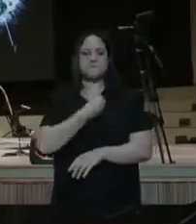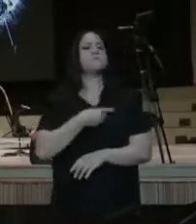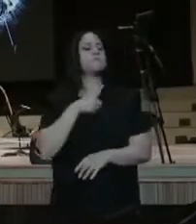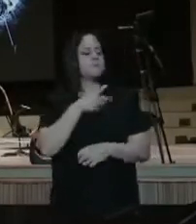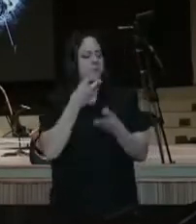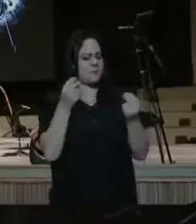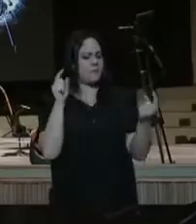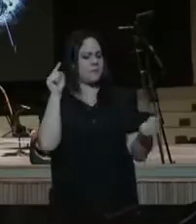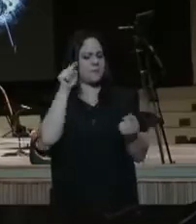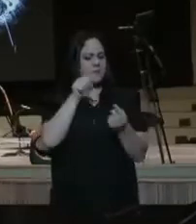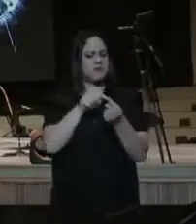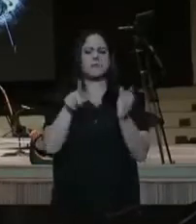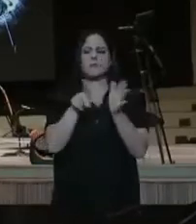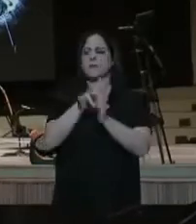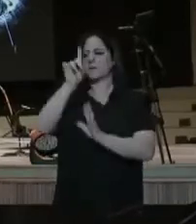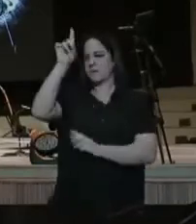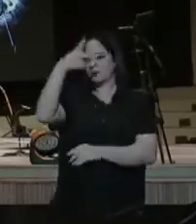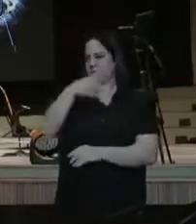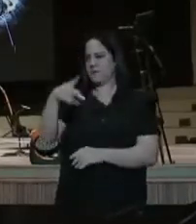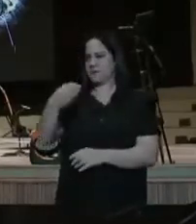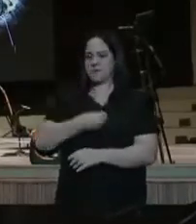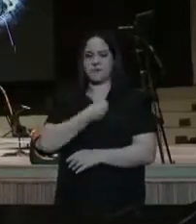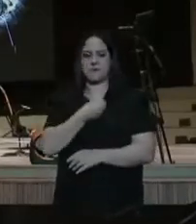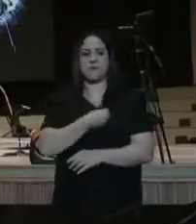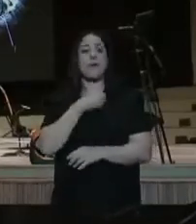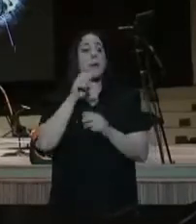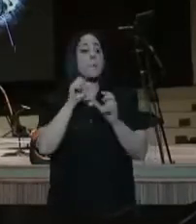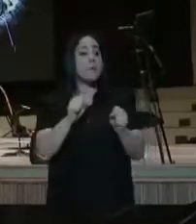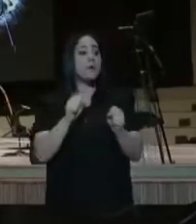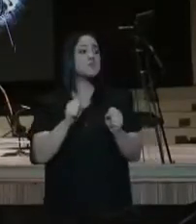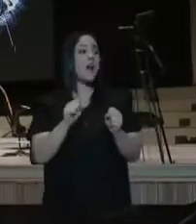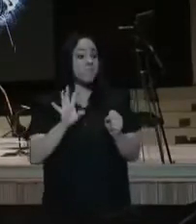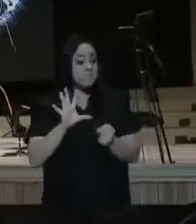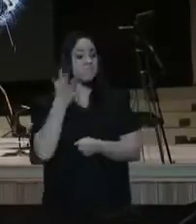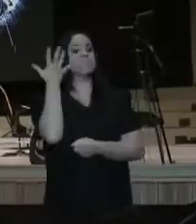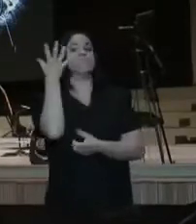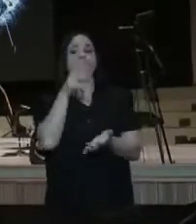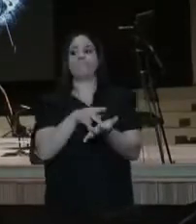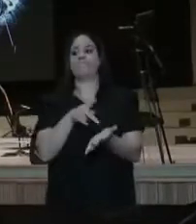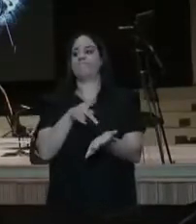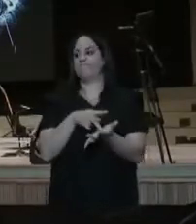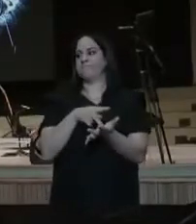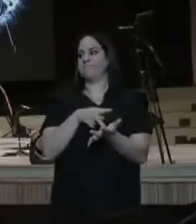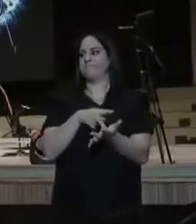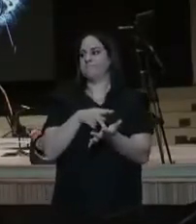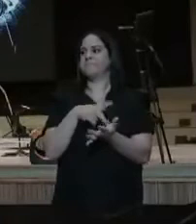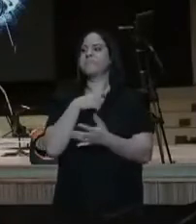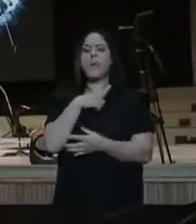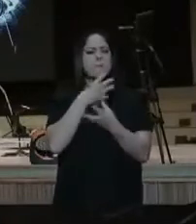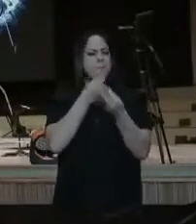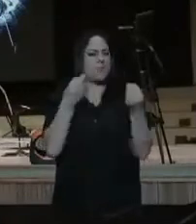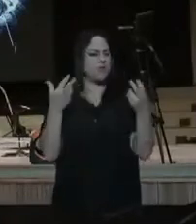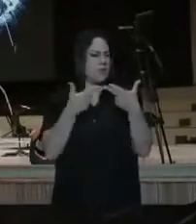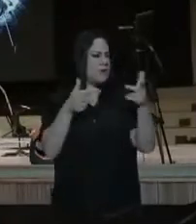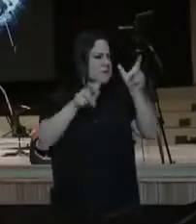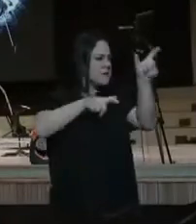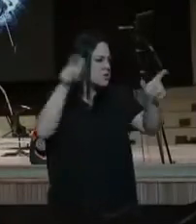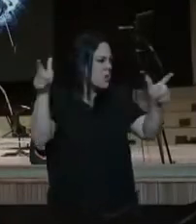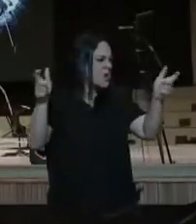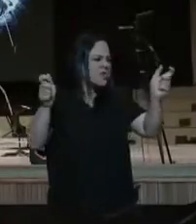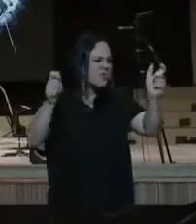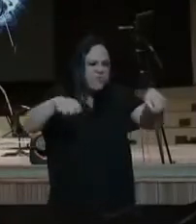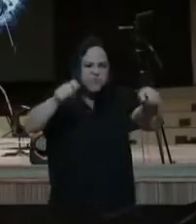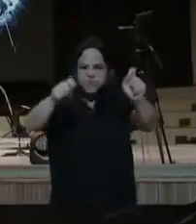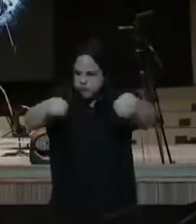muito propósito de deus na sua vida para que você morra sem cumpri lo tem muito potencial tem muita coisa que